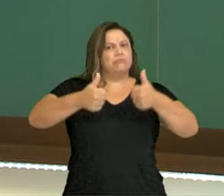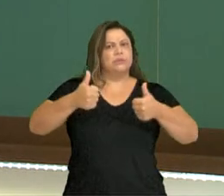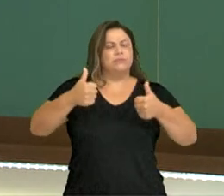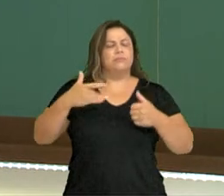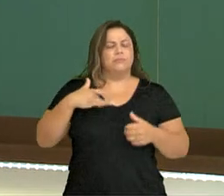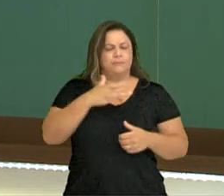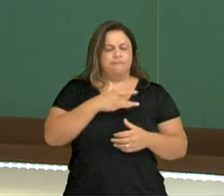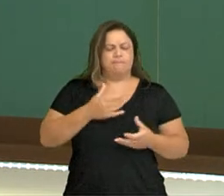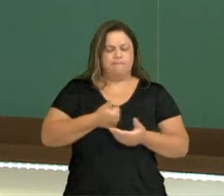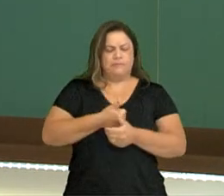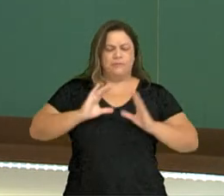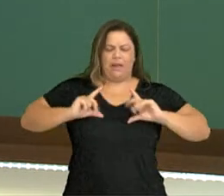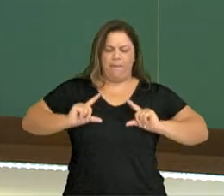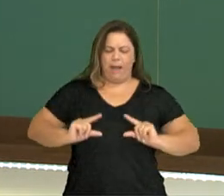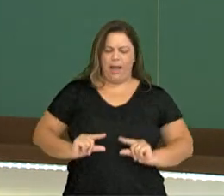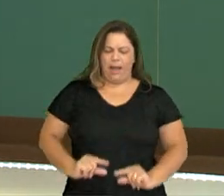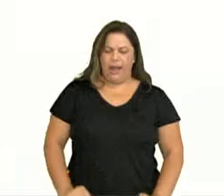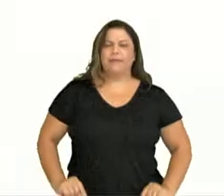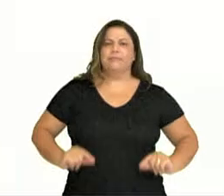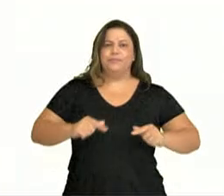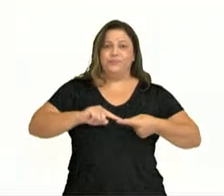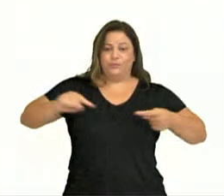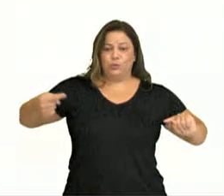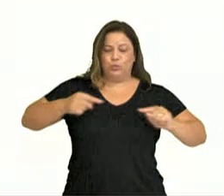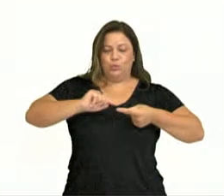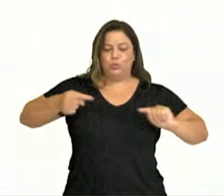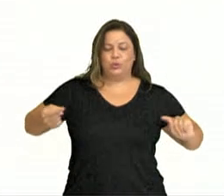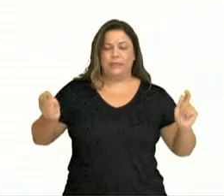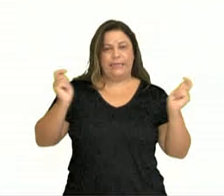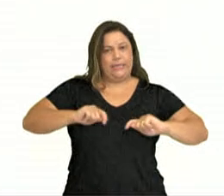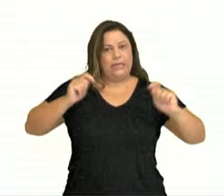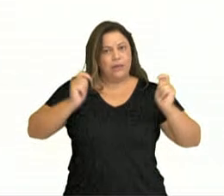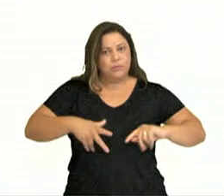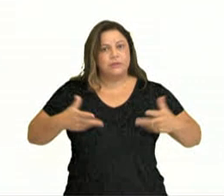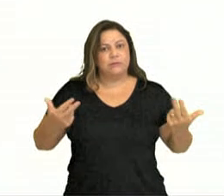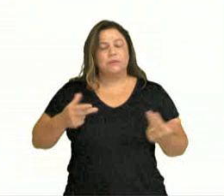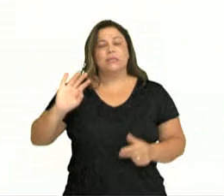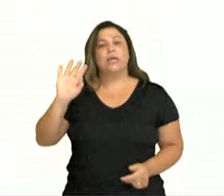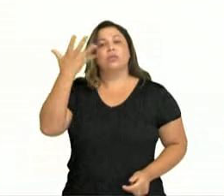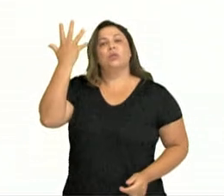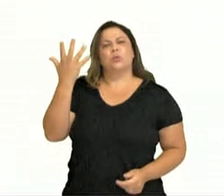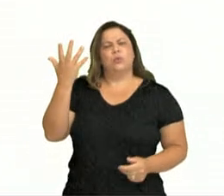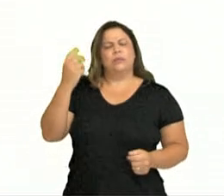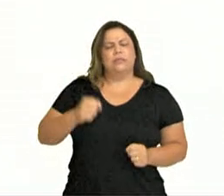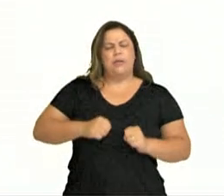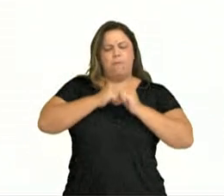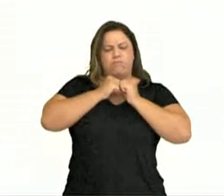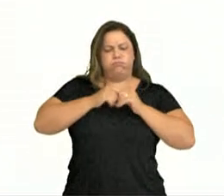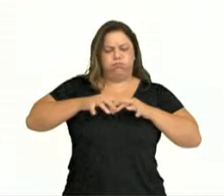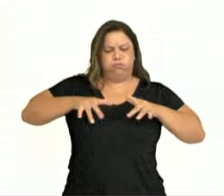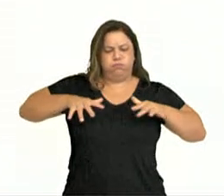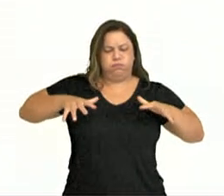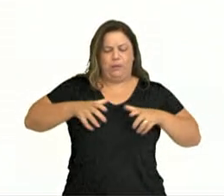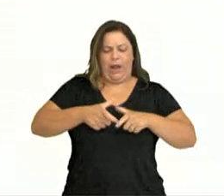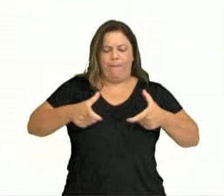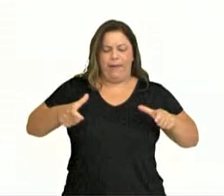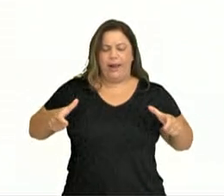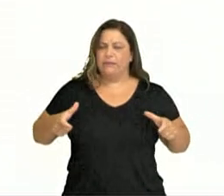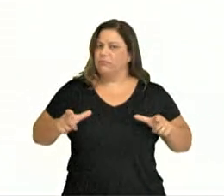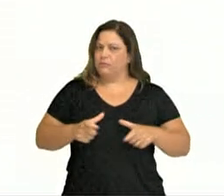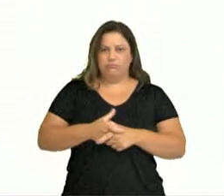expressão desse gene. Logo, a possibilidade, né, de acontecer essa tempestade de citocina é